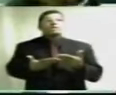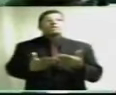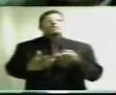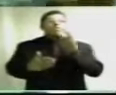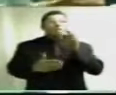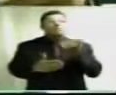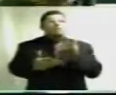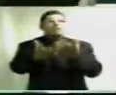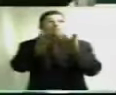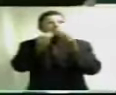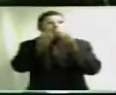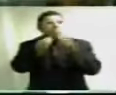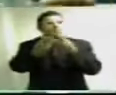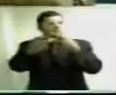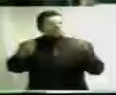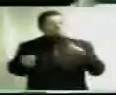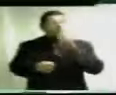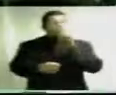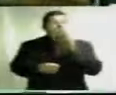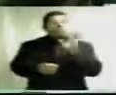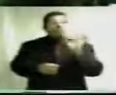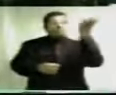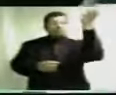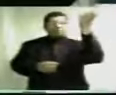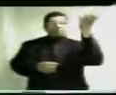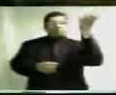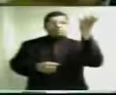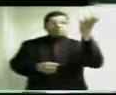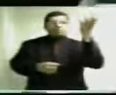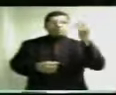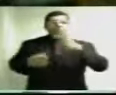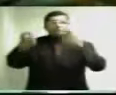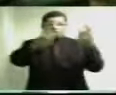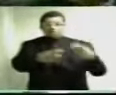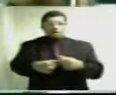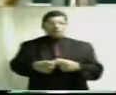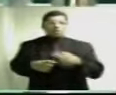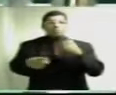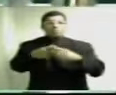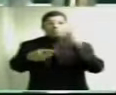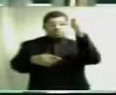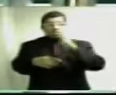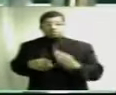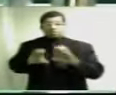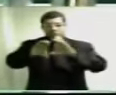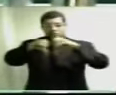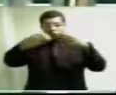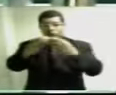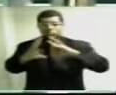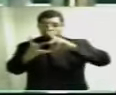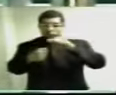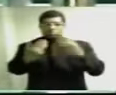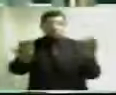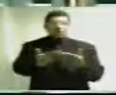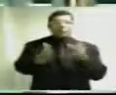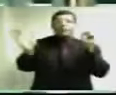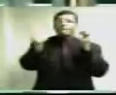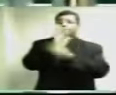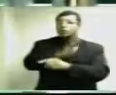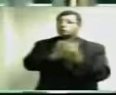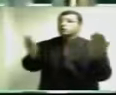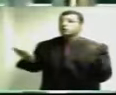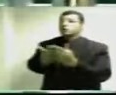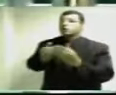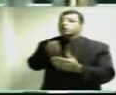se dizia que muitas coisas boas aconteceriam para as cidades, para o país, por conta da Copa do Mundo. Eu pergunto de